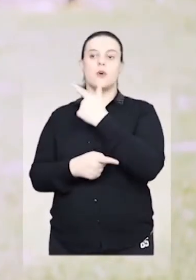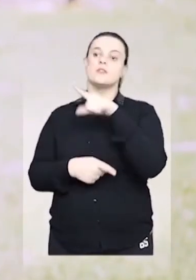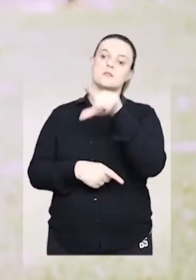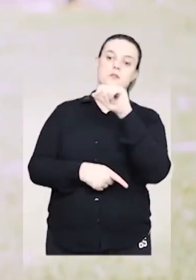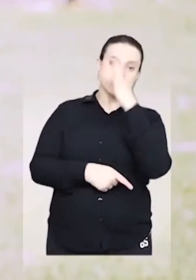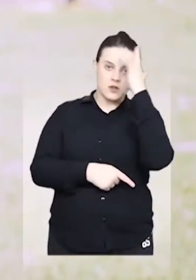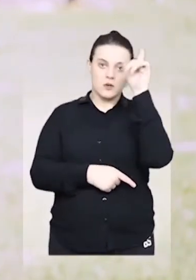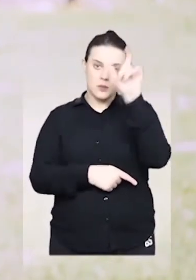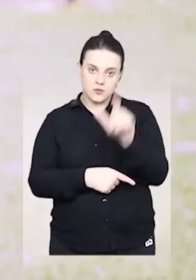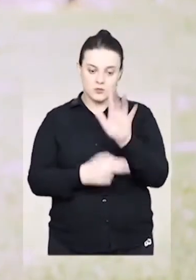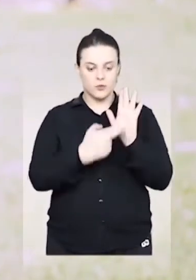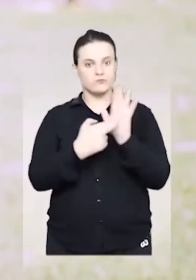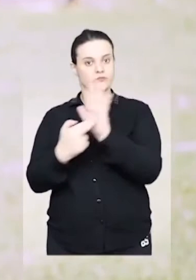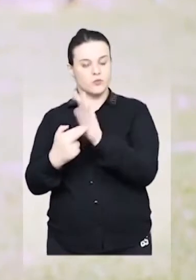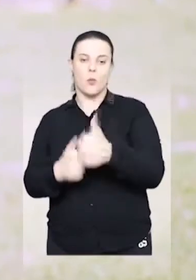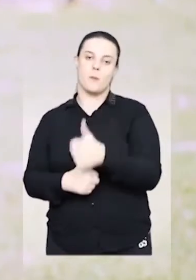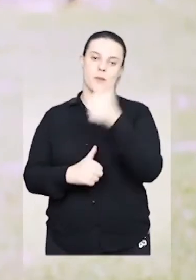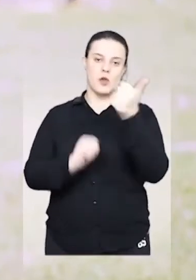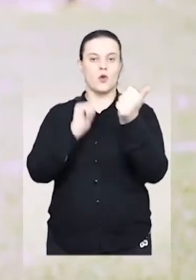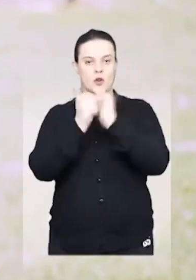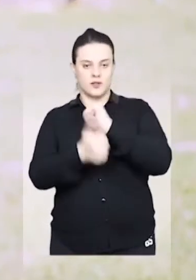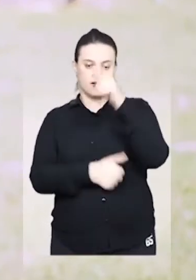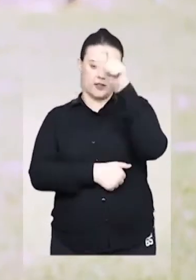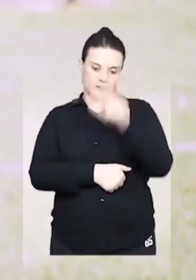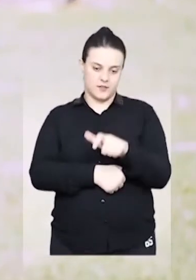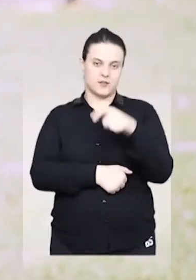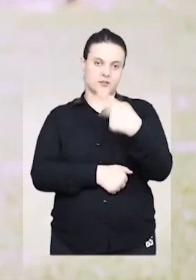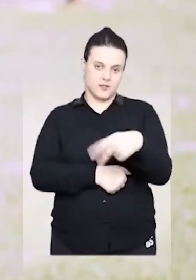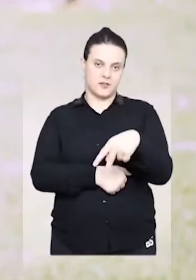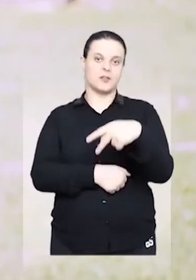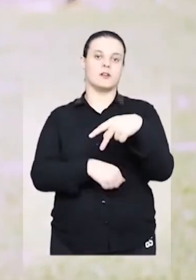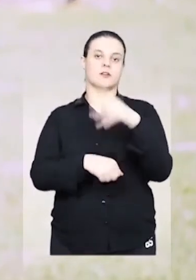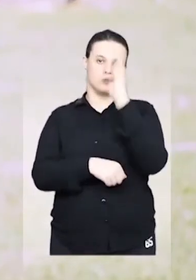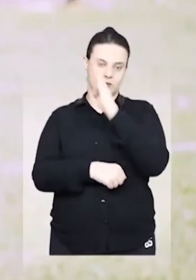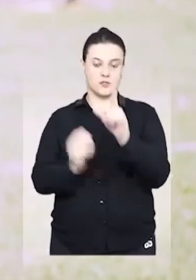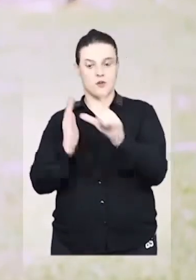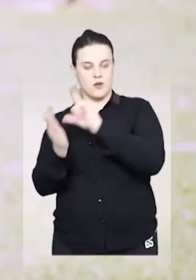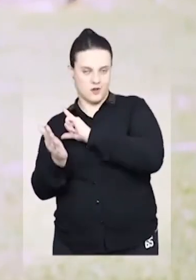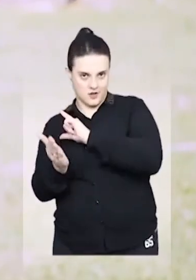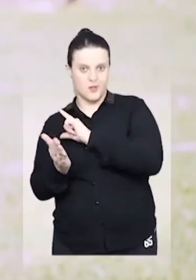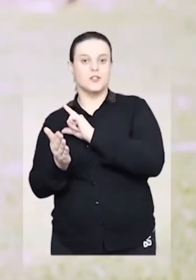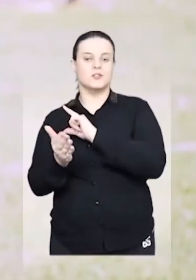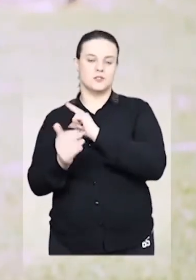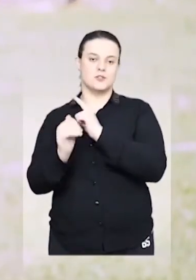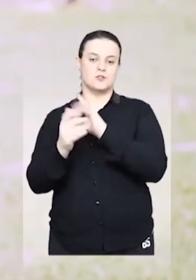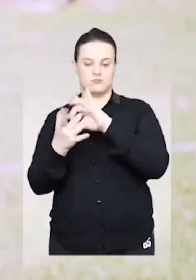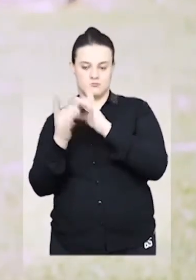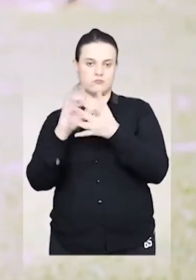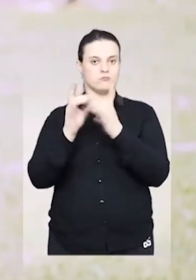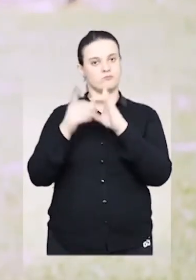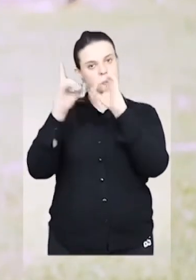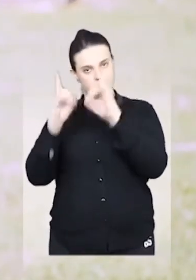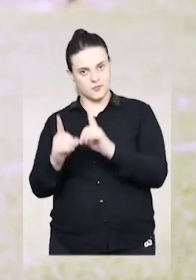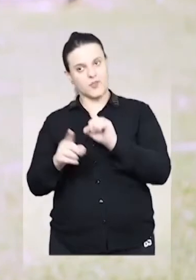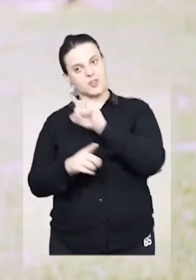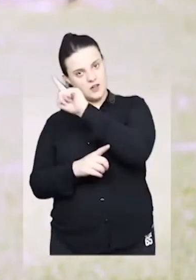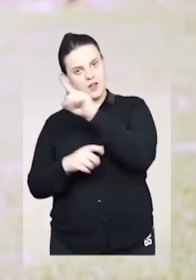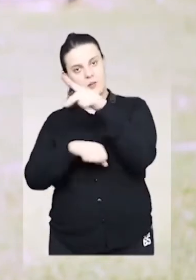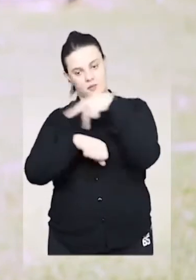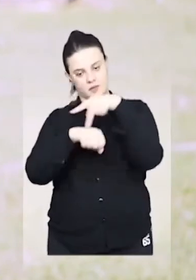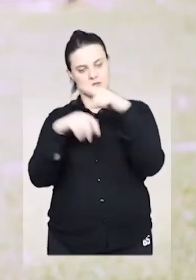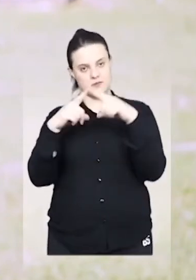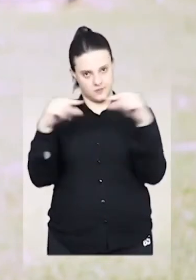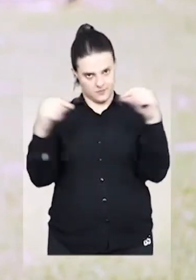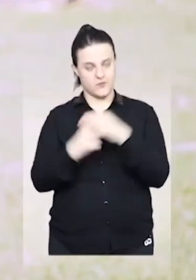representada, teoricamente, pelo melhor atleta antes dos Jogos Paralímpicos que vão ser em Tóquio.